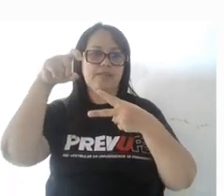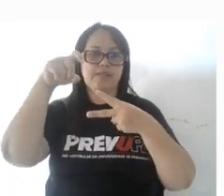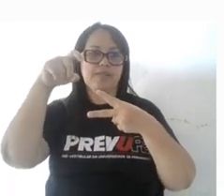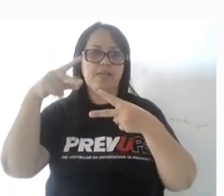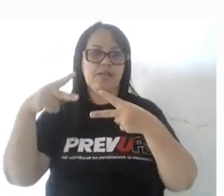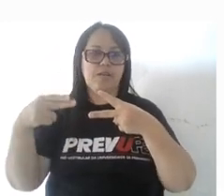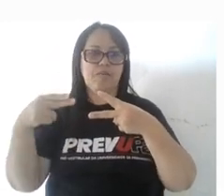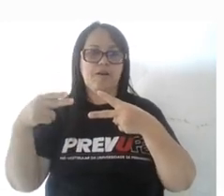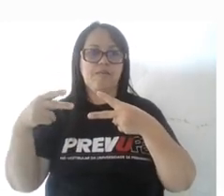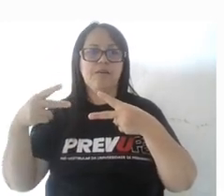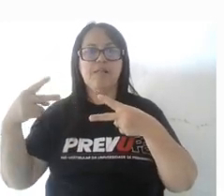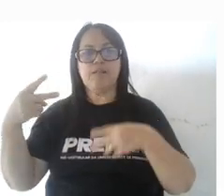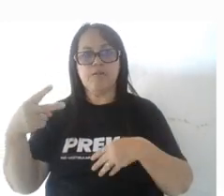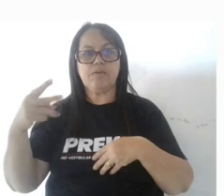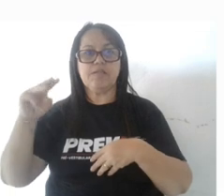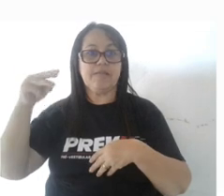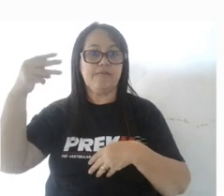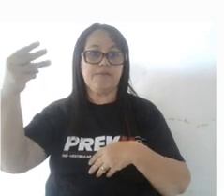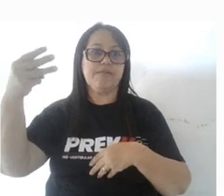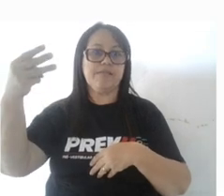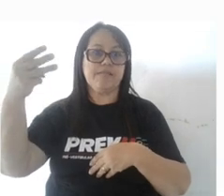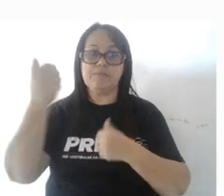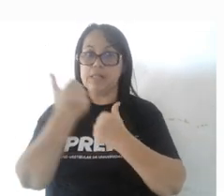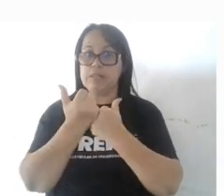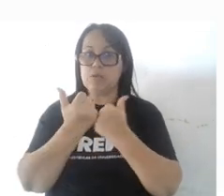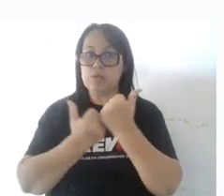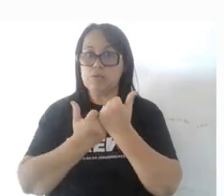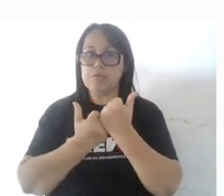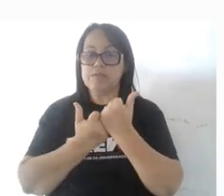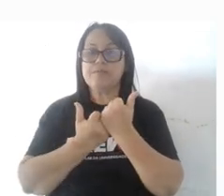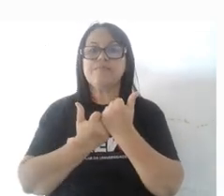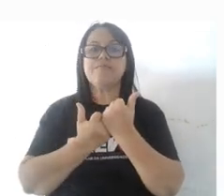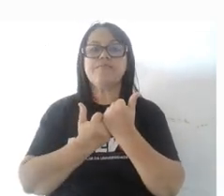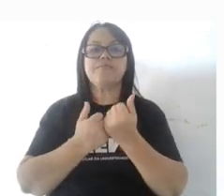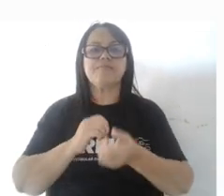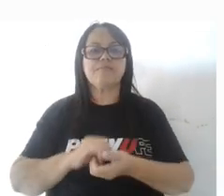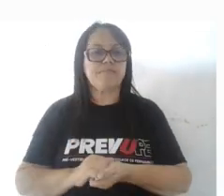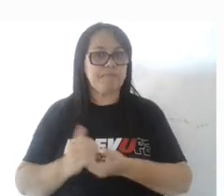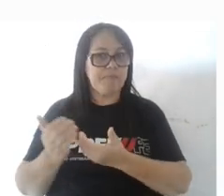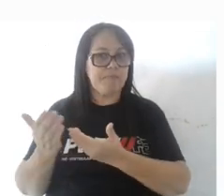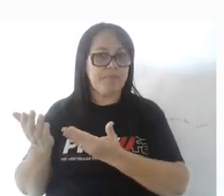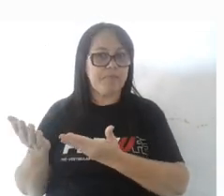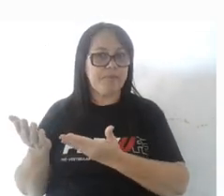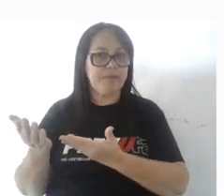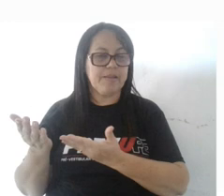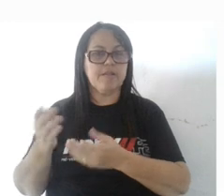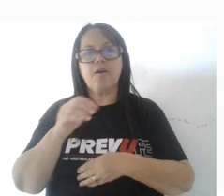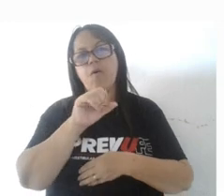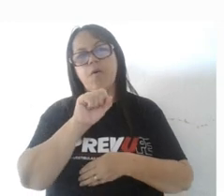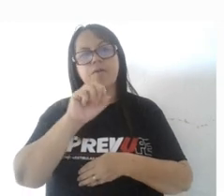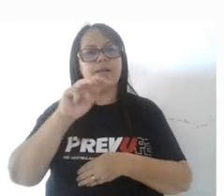elevado a x é igual a 2 elevado a 3, porque eu estou substituindo o 8 por 2 elevado a